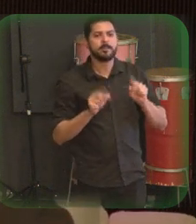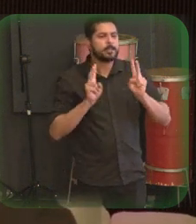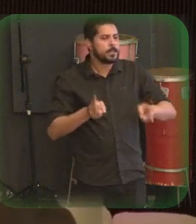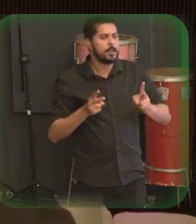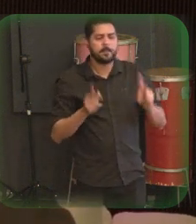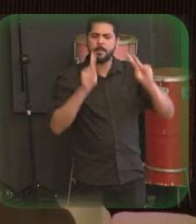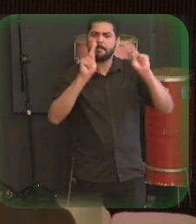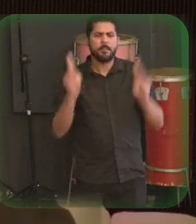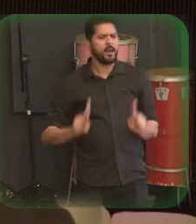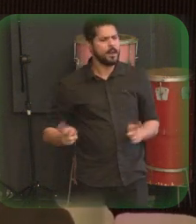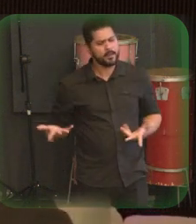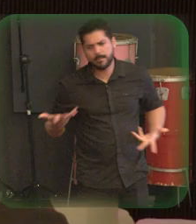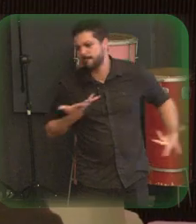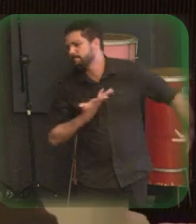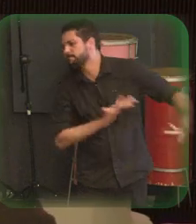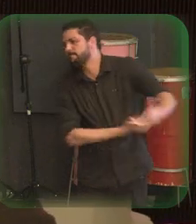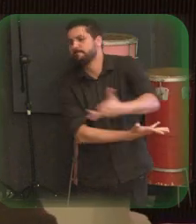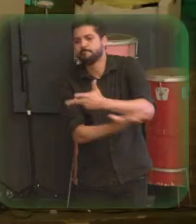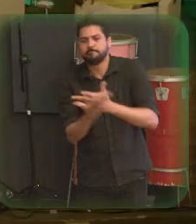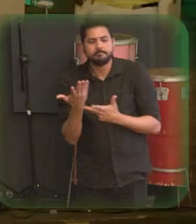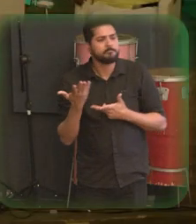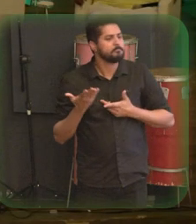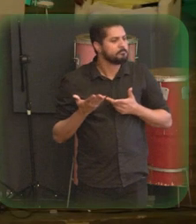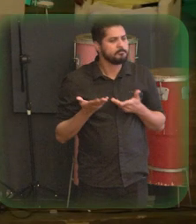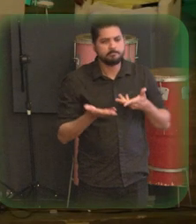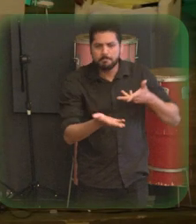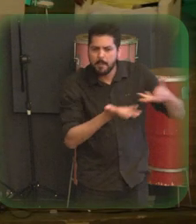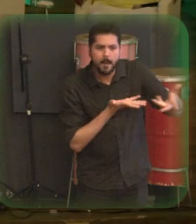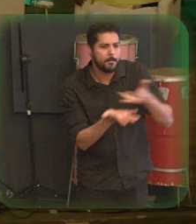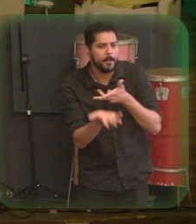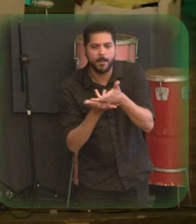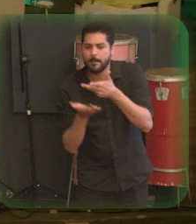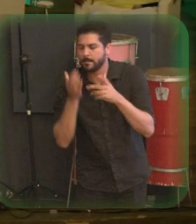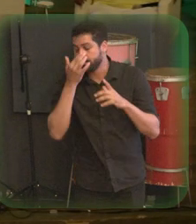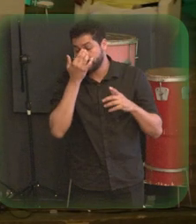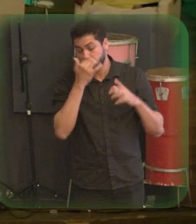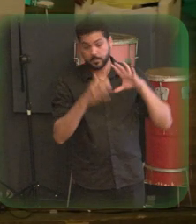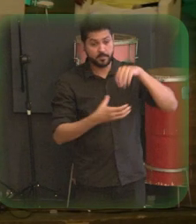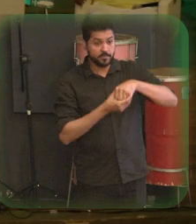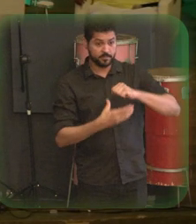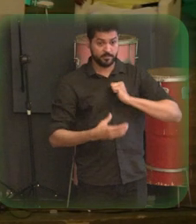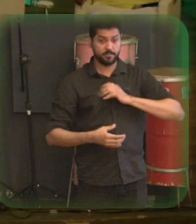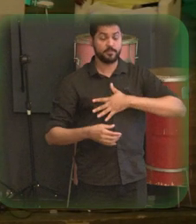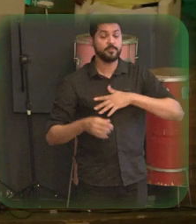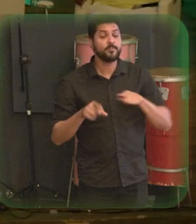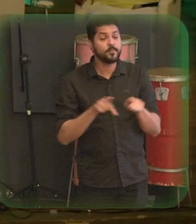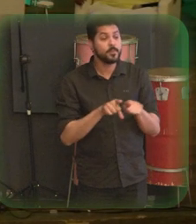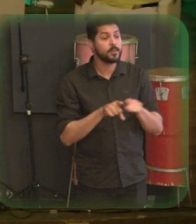esferas do IFPE e para além da instituição. Afirmação da imprescritibilidade,